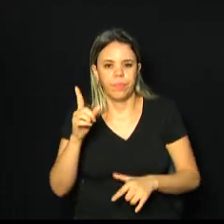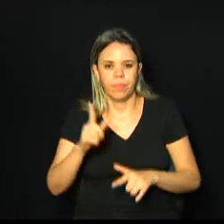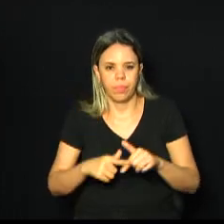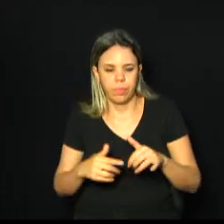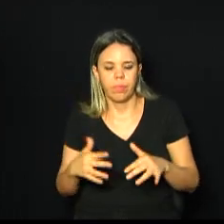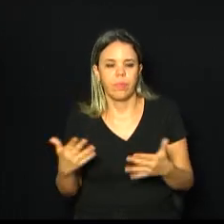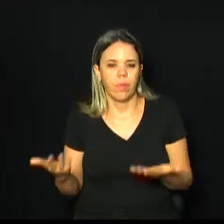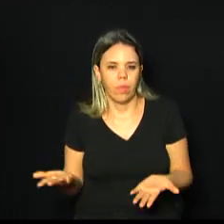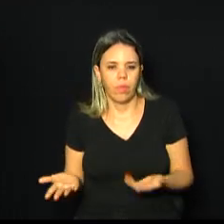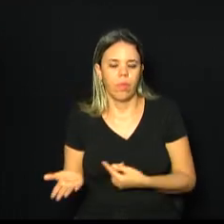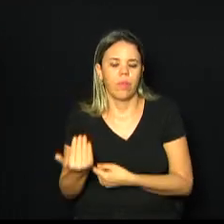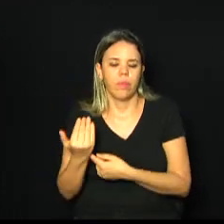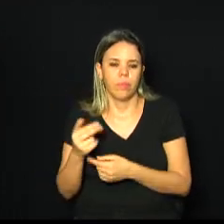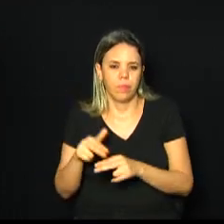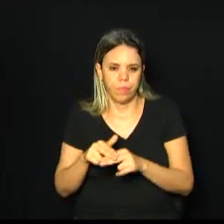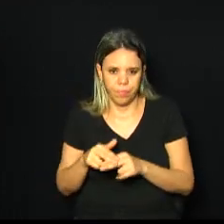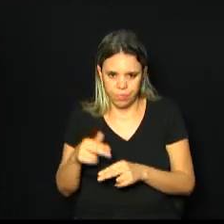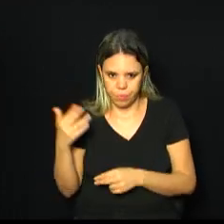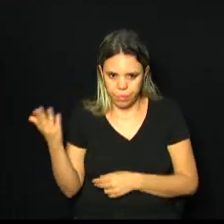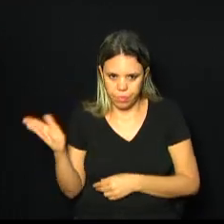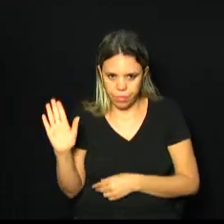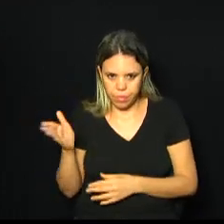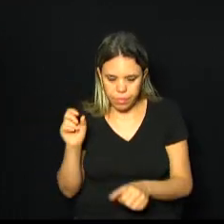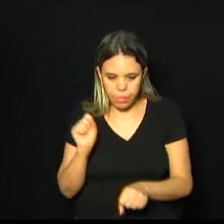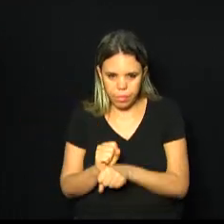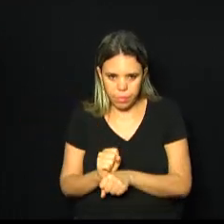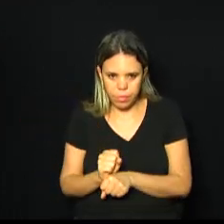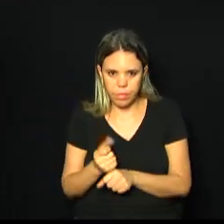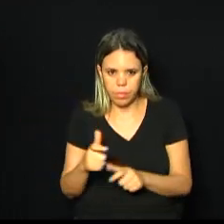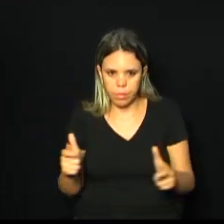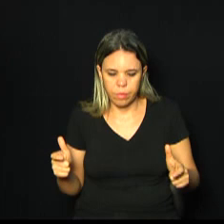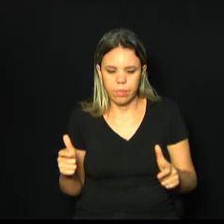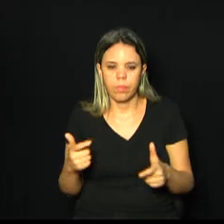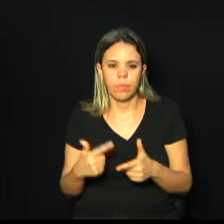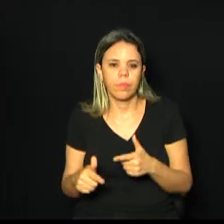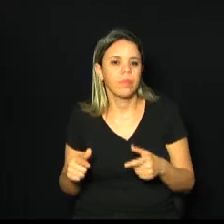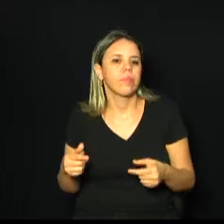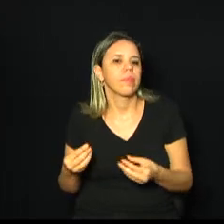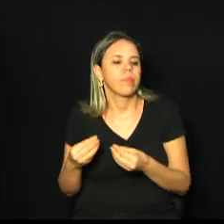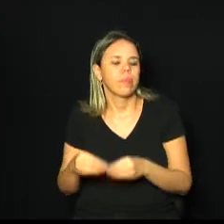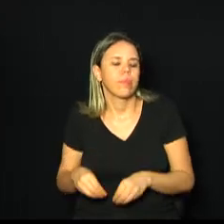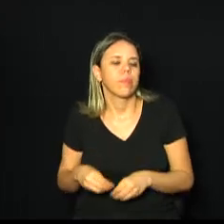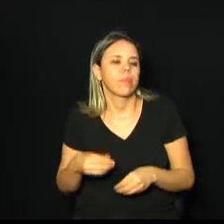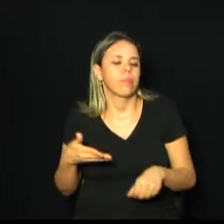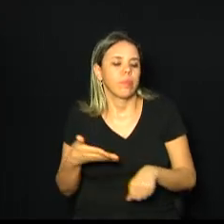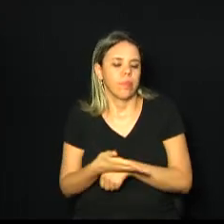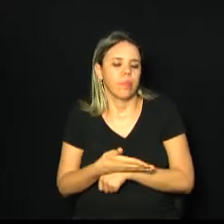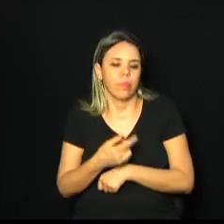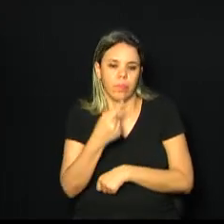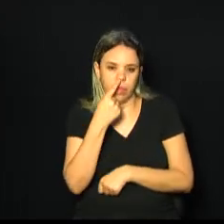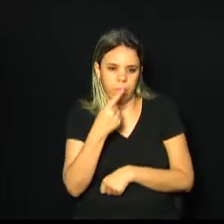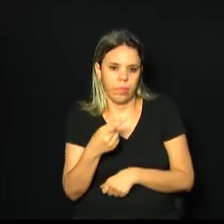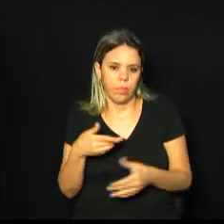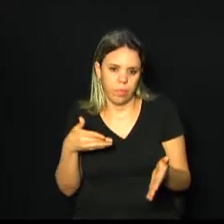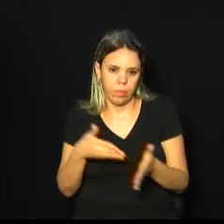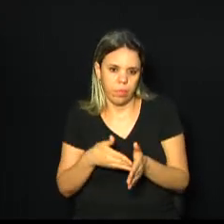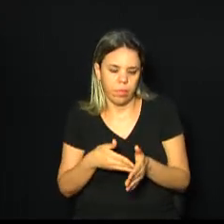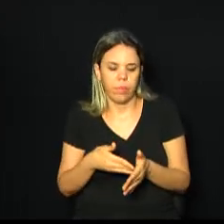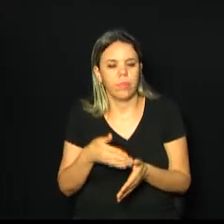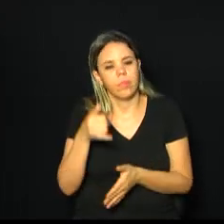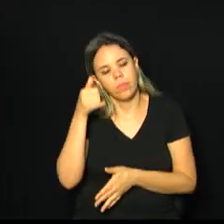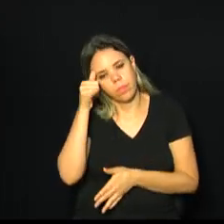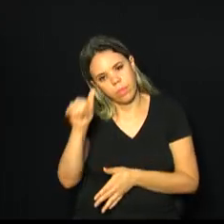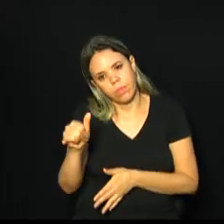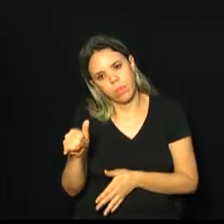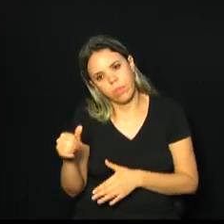Essa solução, por si, já interrompe boa parte dos ataques, consequentemente, também impedirá que